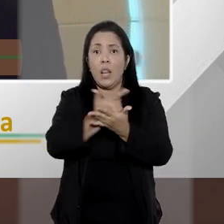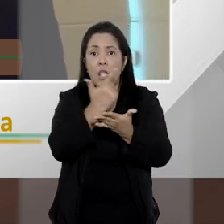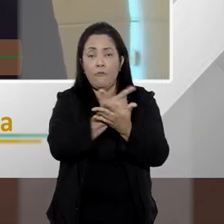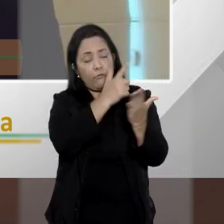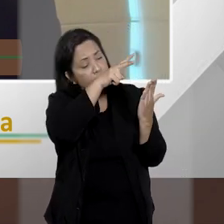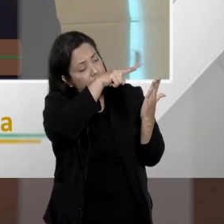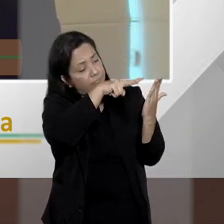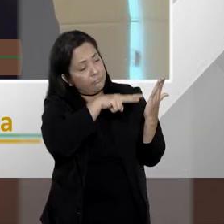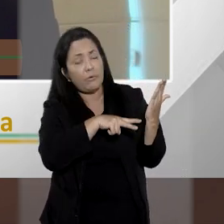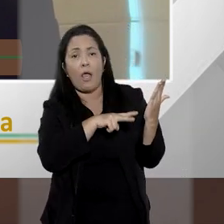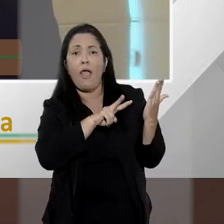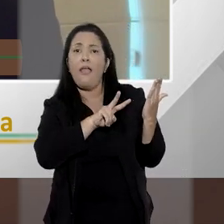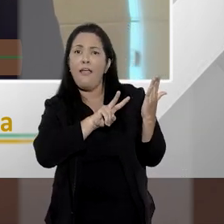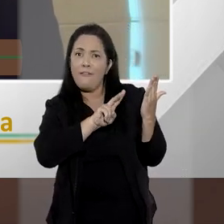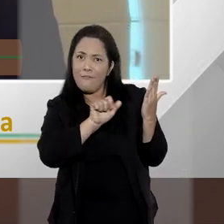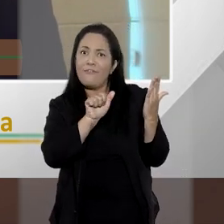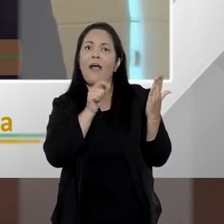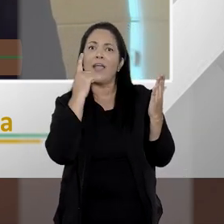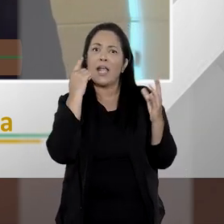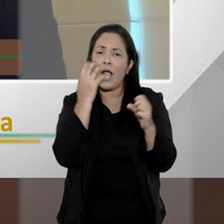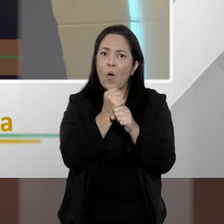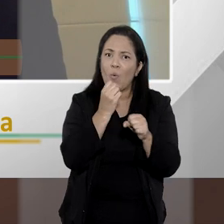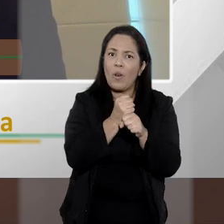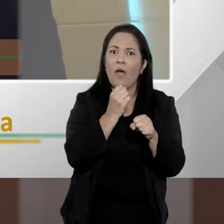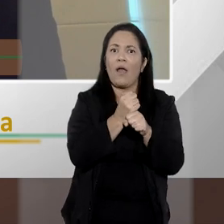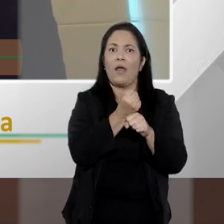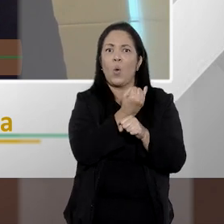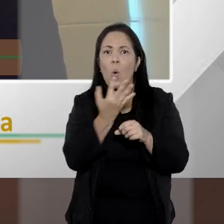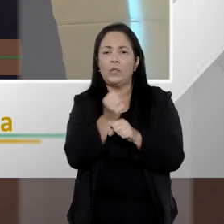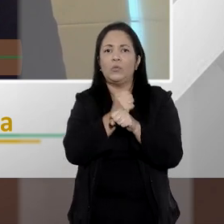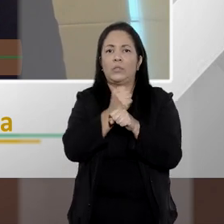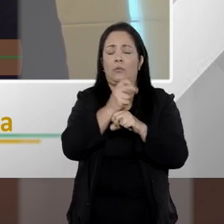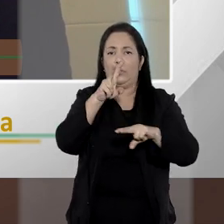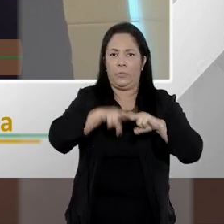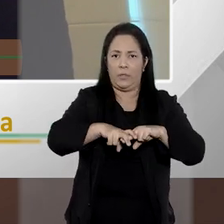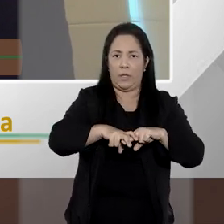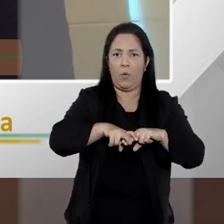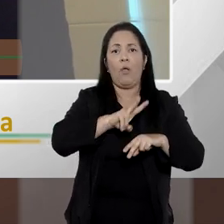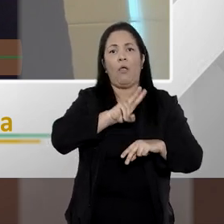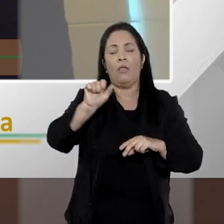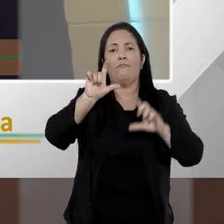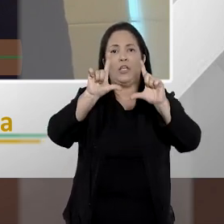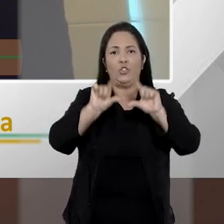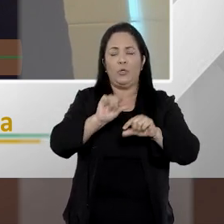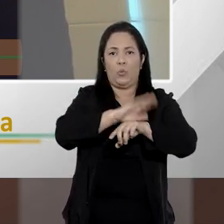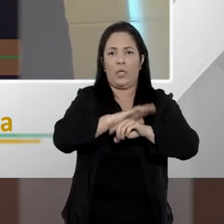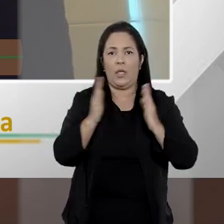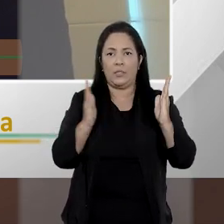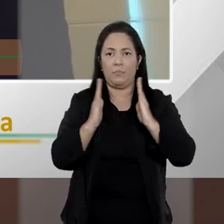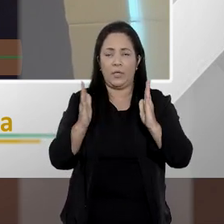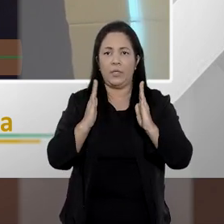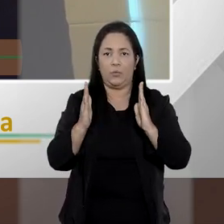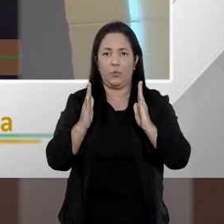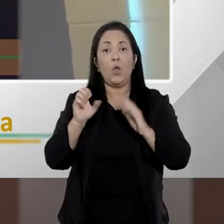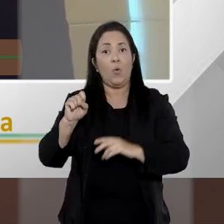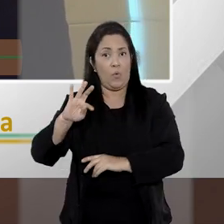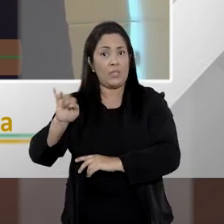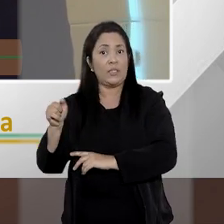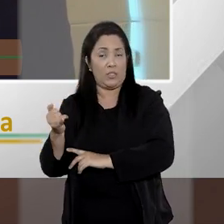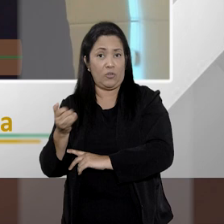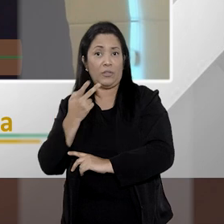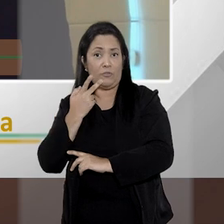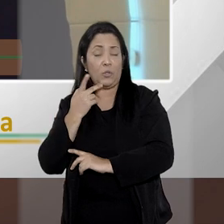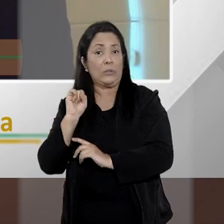exemplo, certo? E uhum. havia uma discussão se essa leitura convertida em resenhas serviria para fins de remissão. E o STJ acabou decidindo que